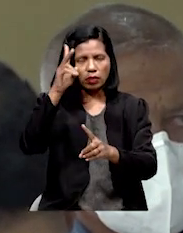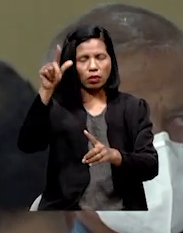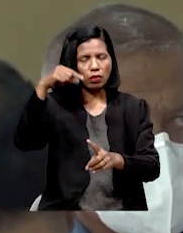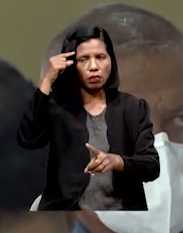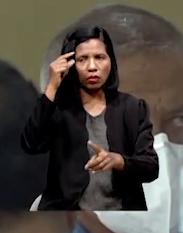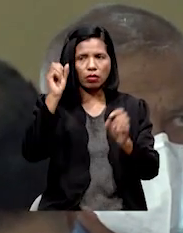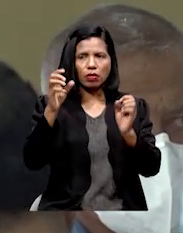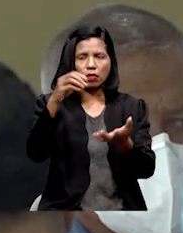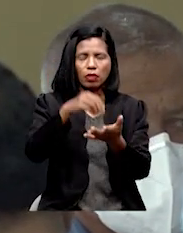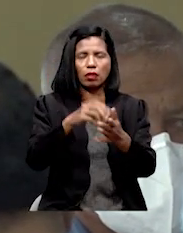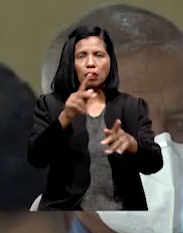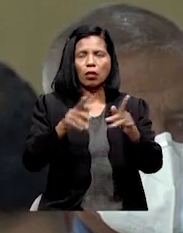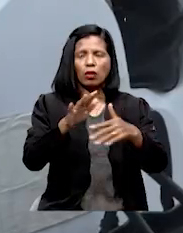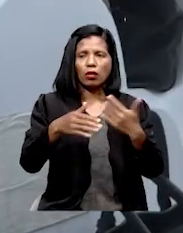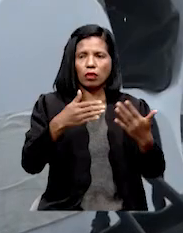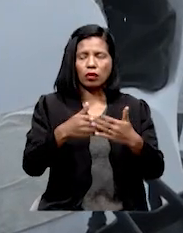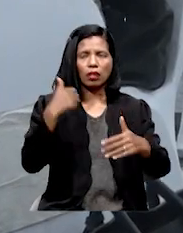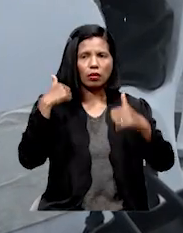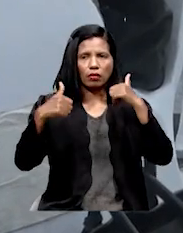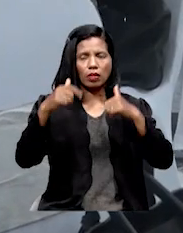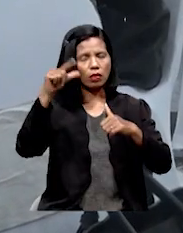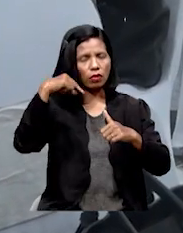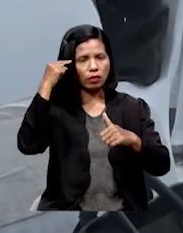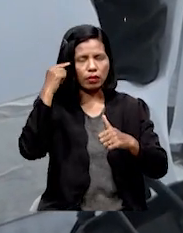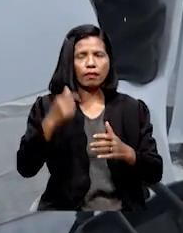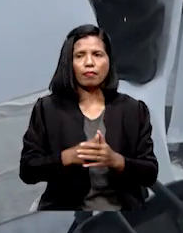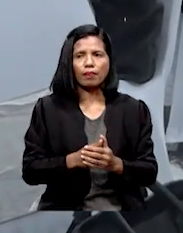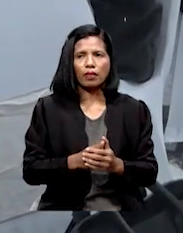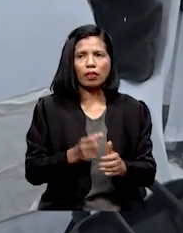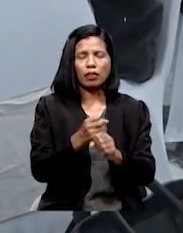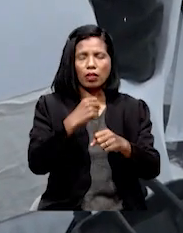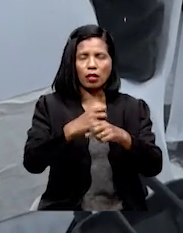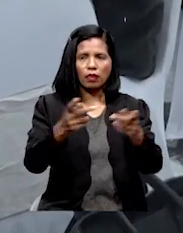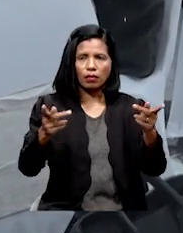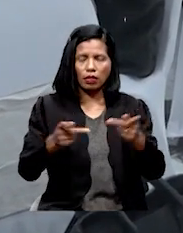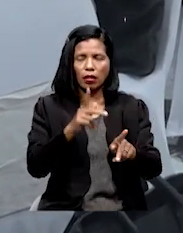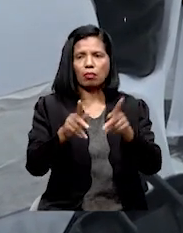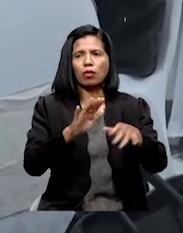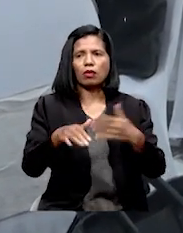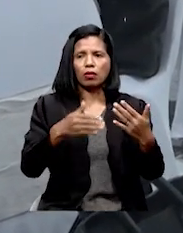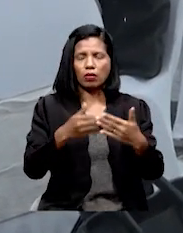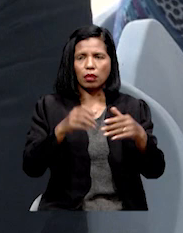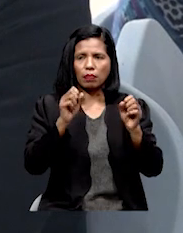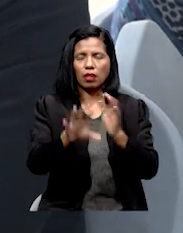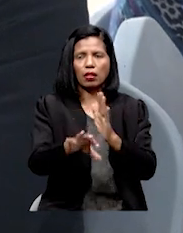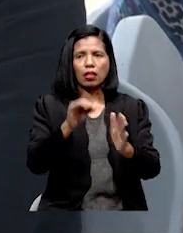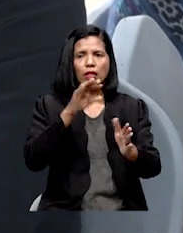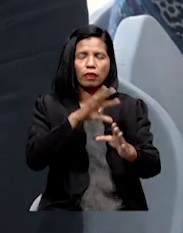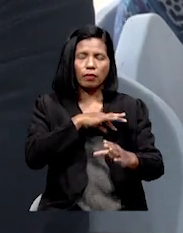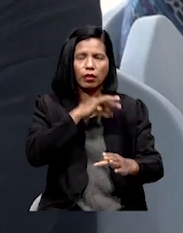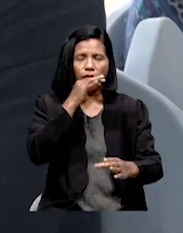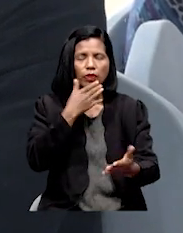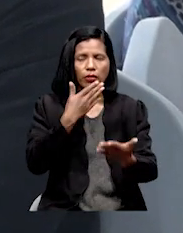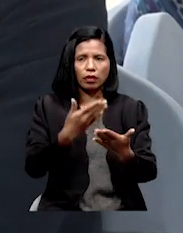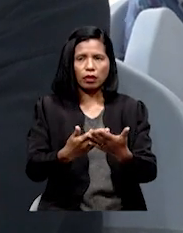onde coloca cidadão roto e atividade governativa. Né? Não cria condição para cidadão roto, a tubela reta benefício e vantagem